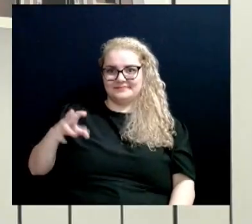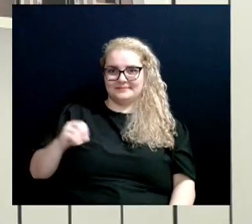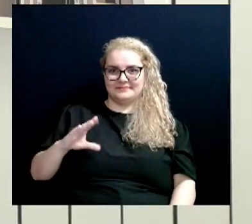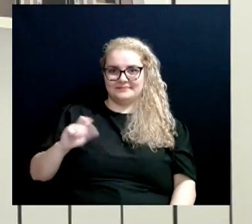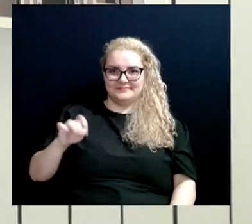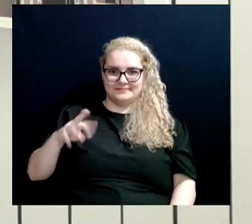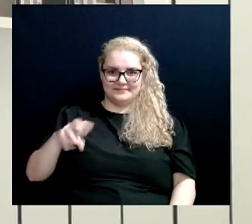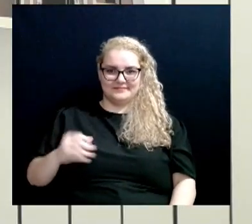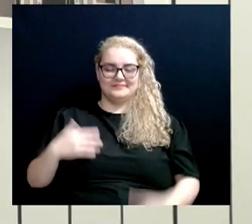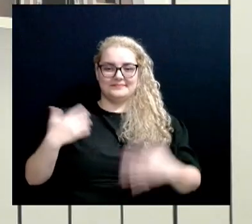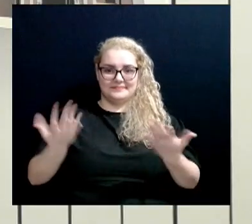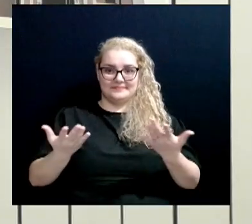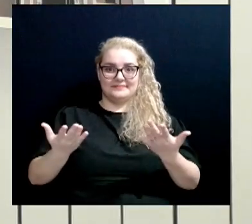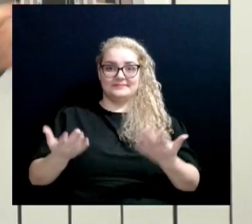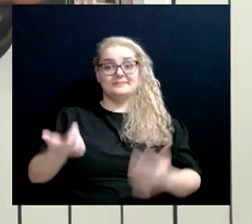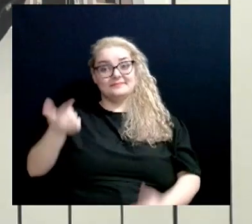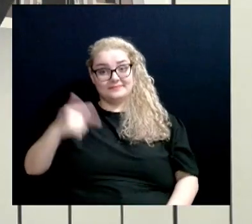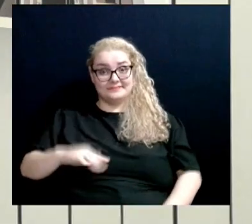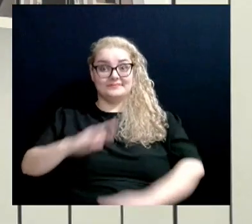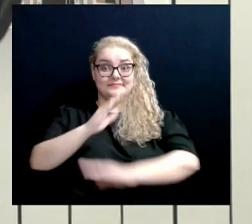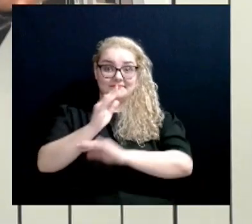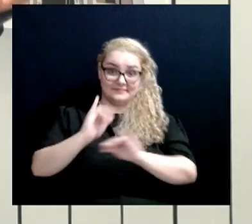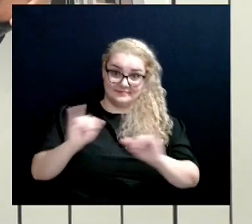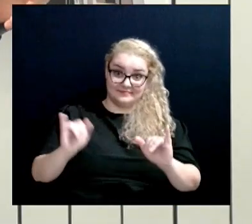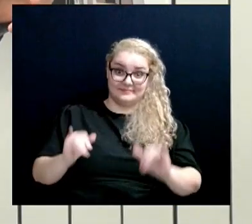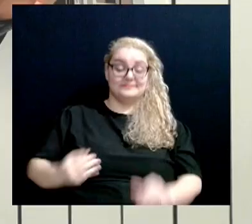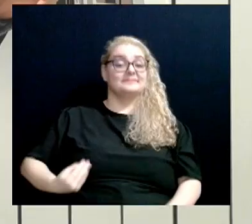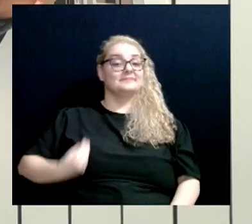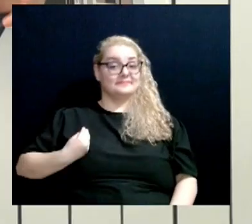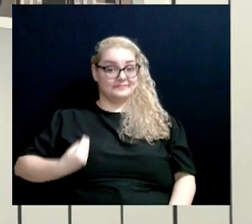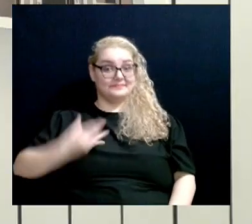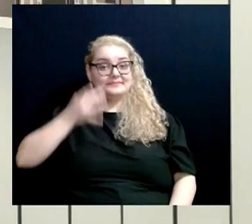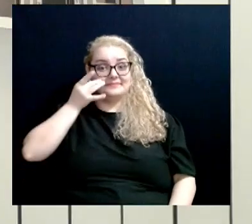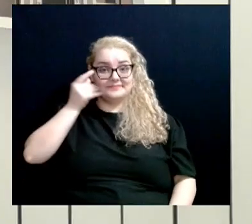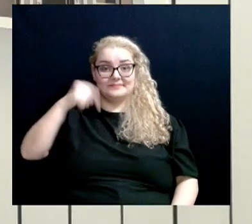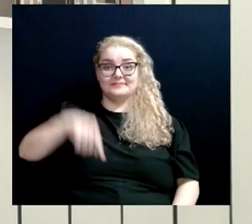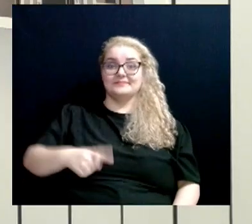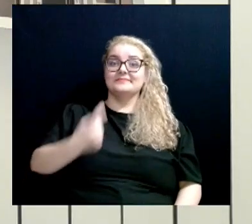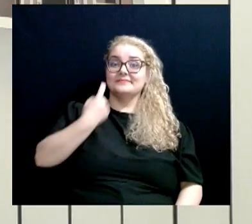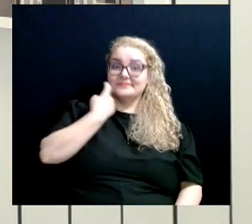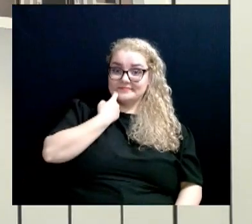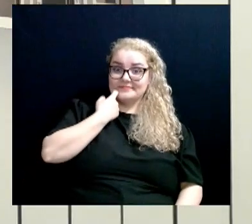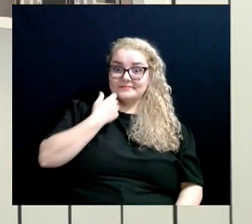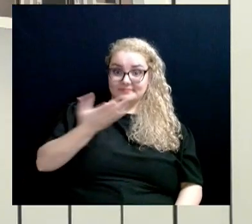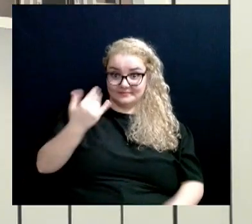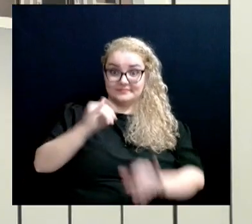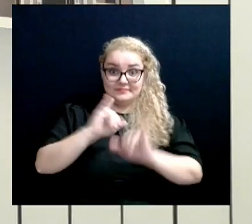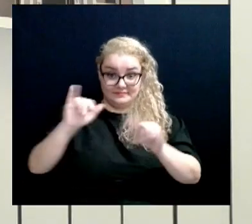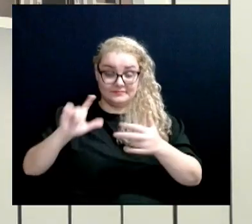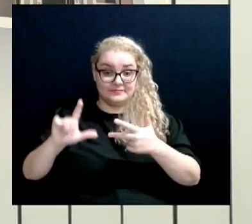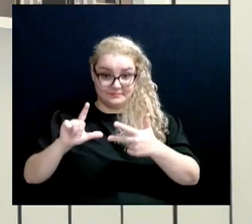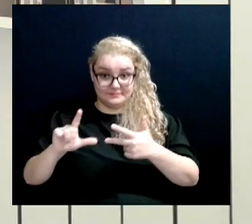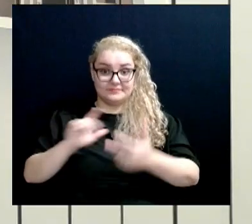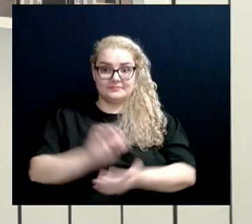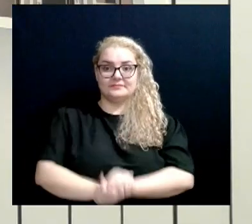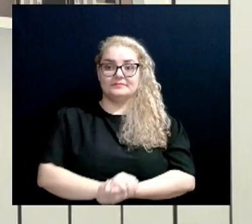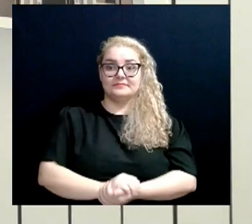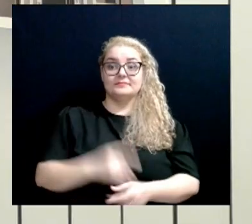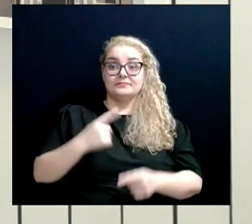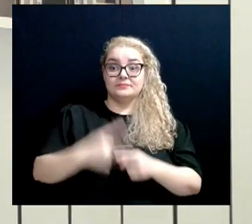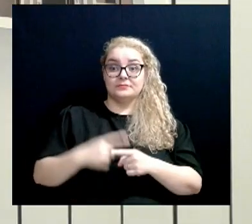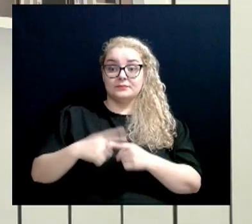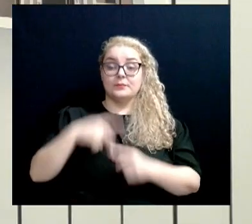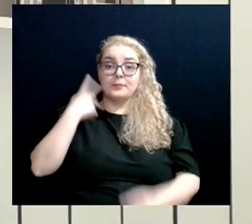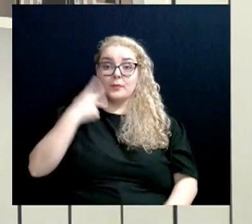Bom, a gente segue aqui com o Jornal Câmara Notícia ao vivo nesta sexta-feira. Vamos com as notícias do Legislativo, porque o vereador